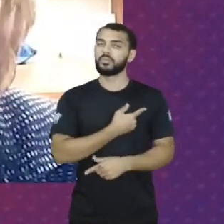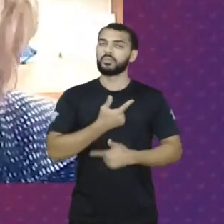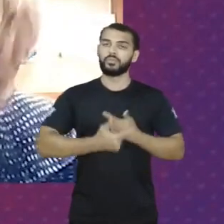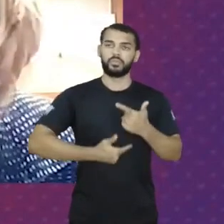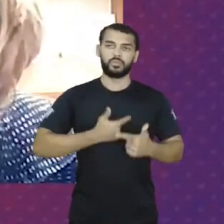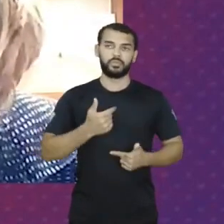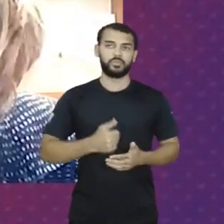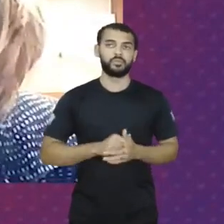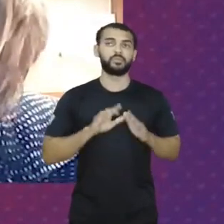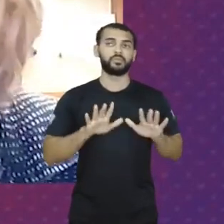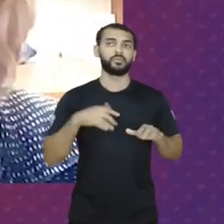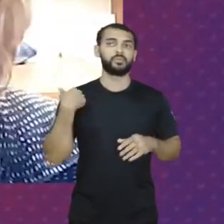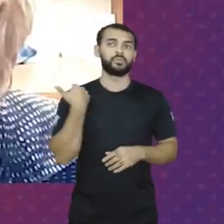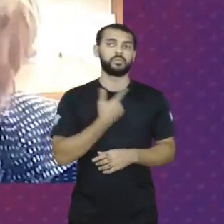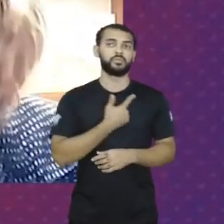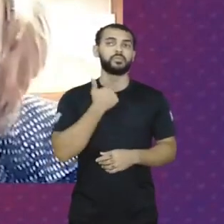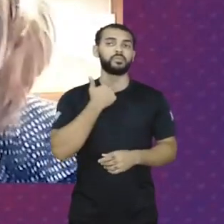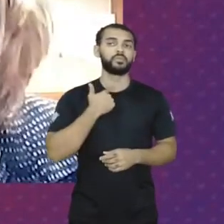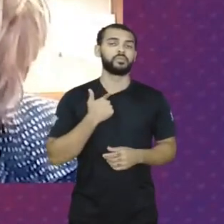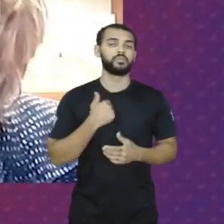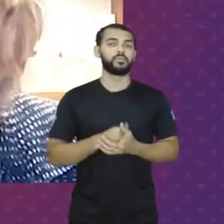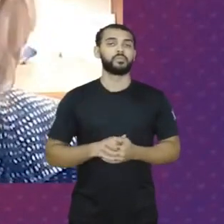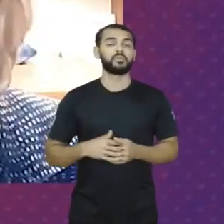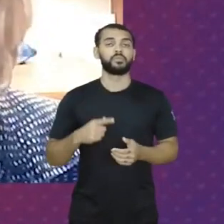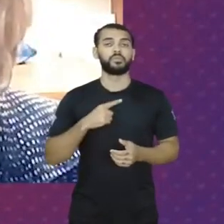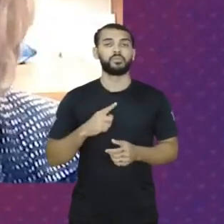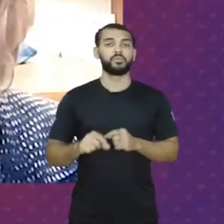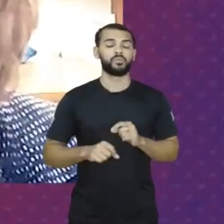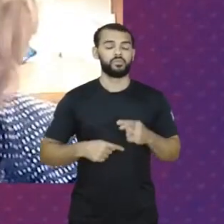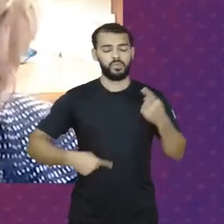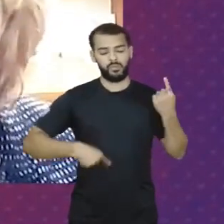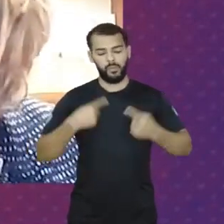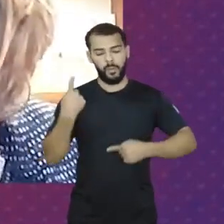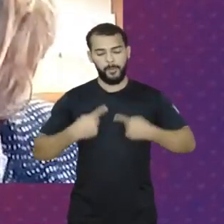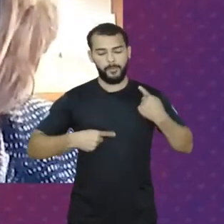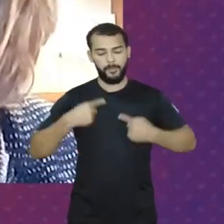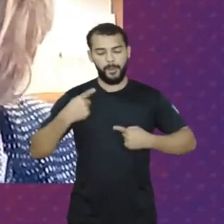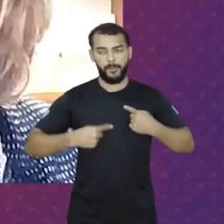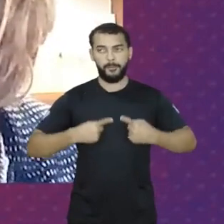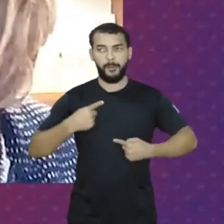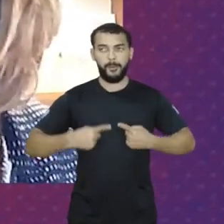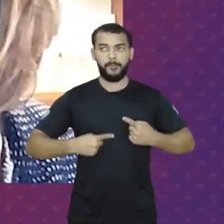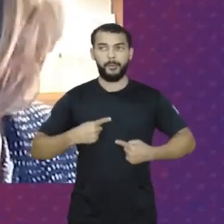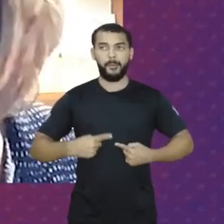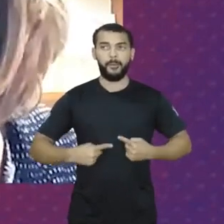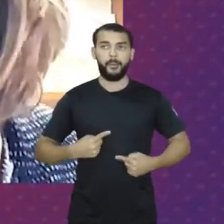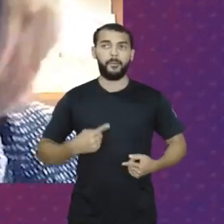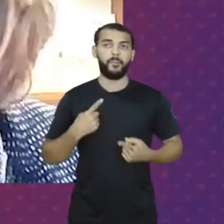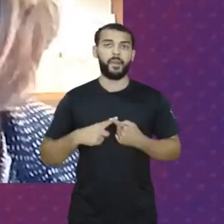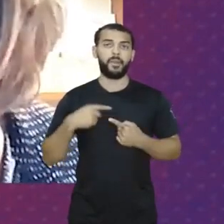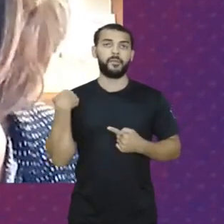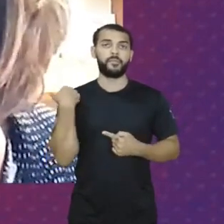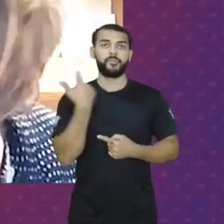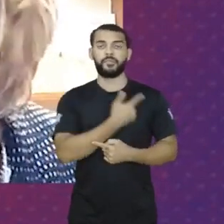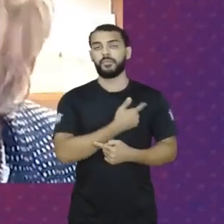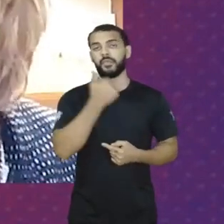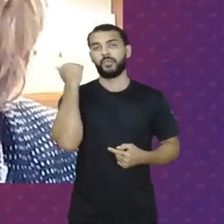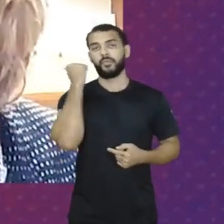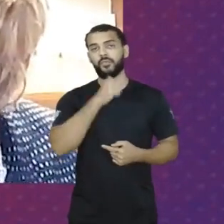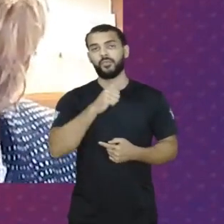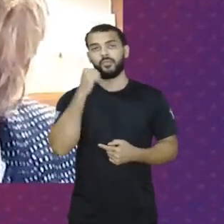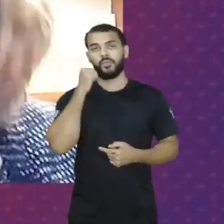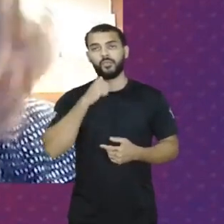Mas nós queremos uma pauta e uma discussão específica, porque nós, mulheres, somos as primeiras a